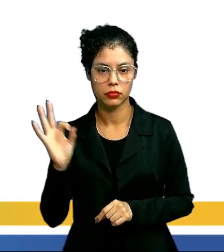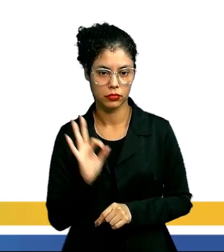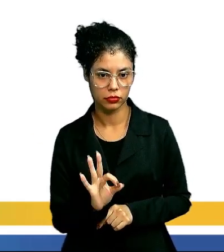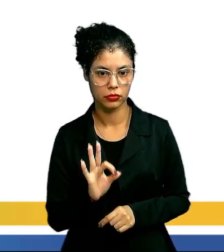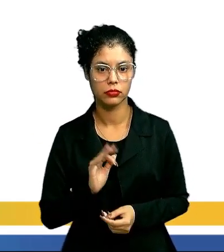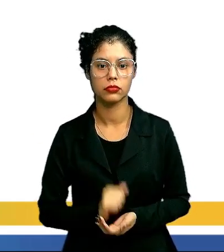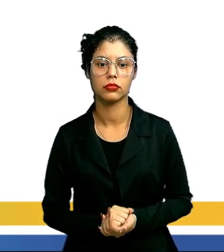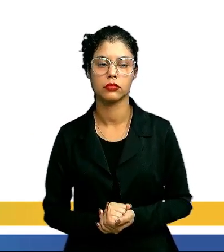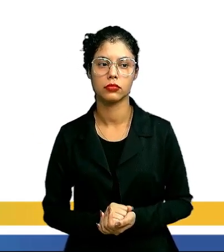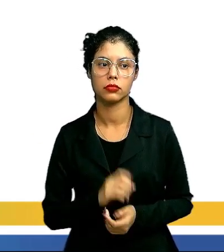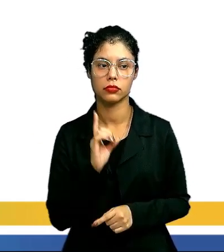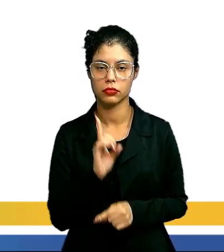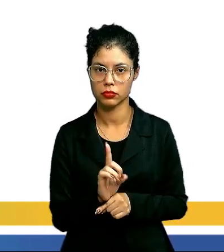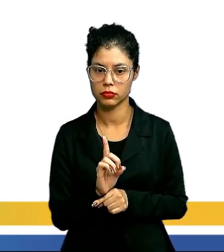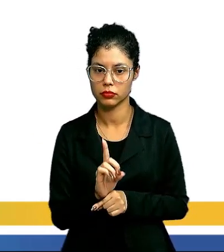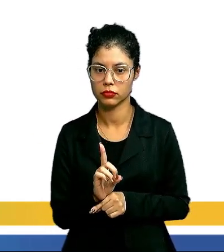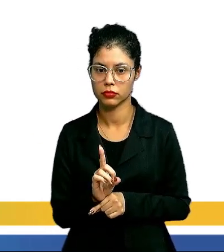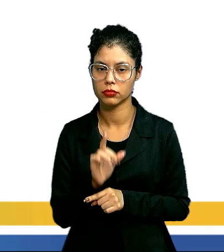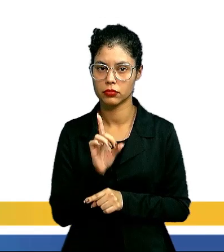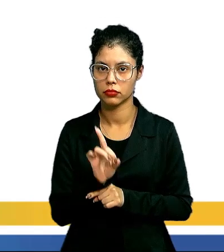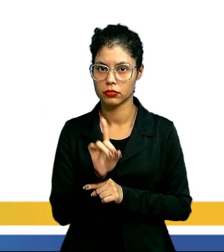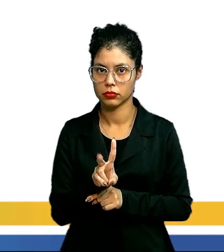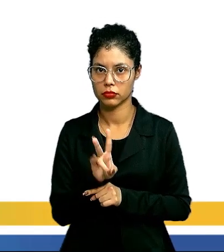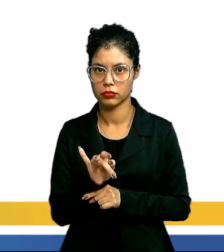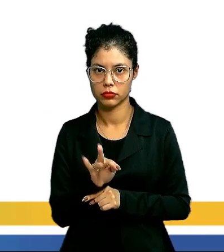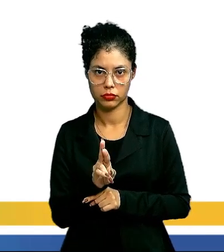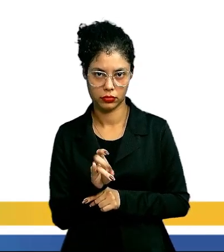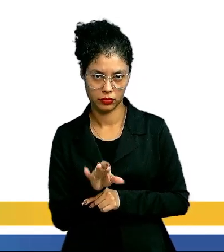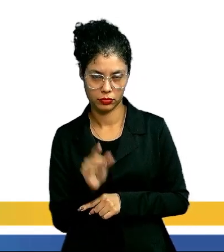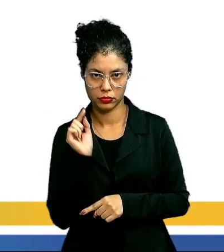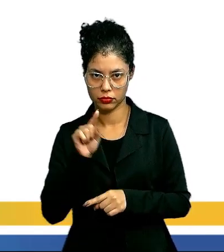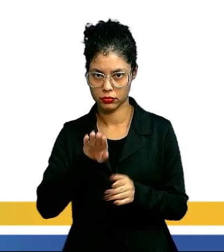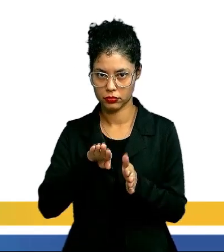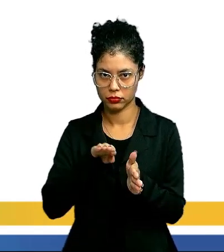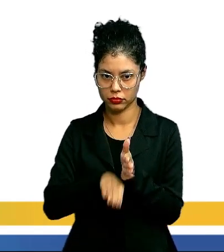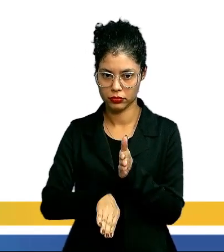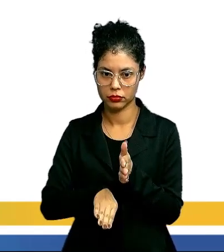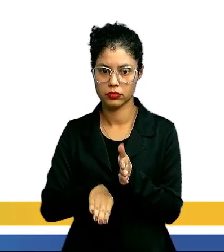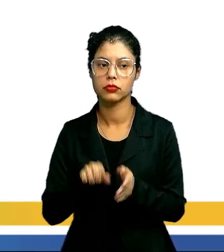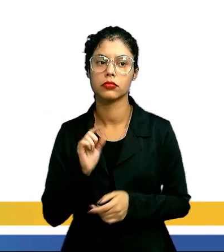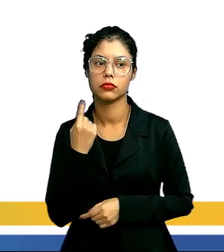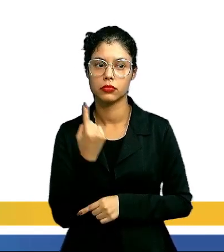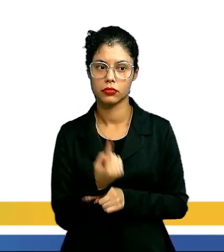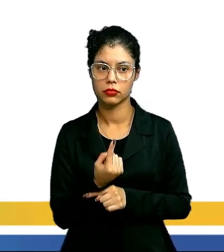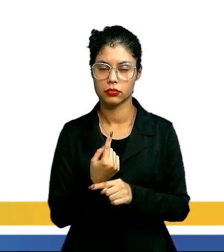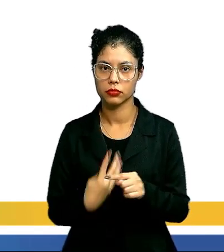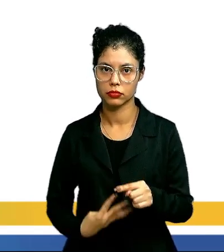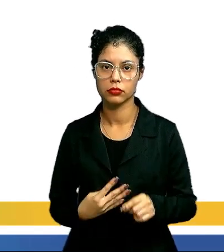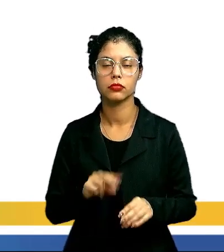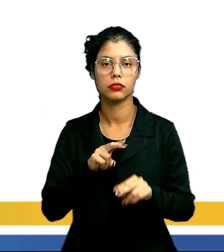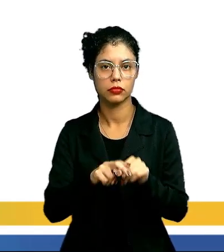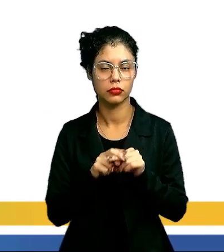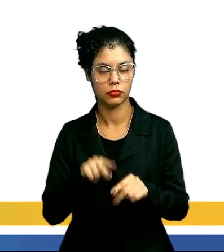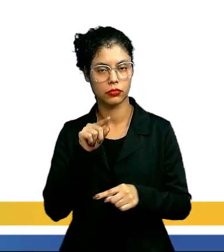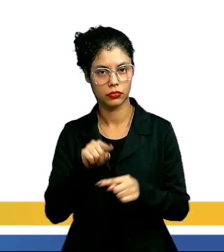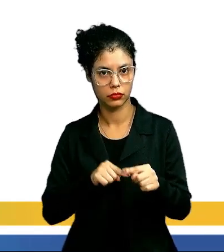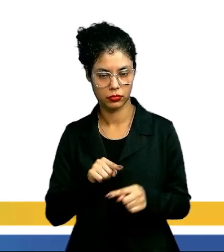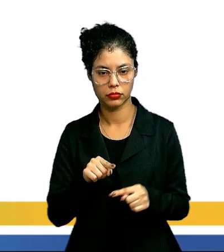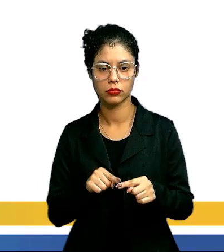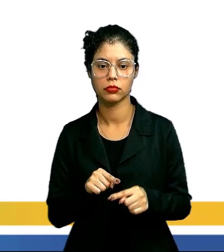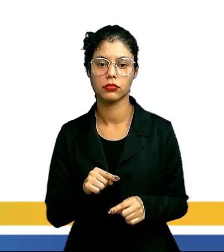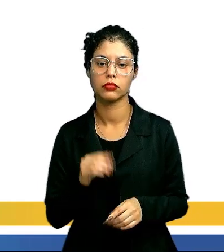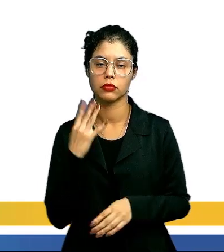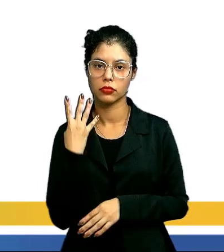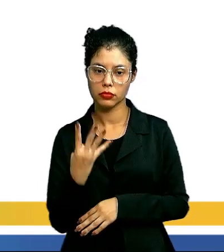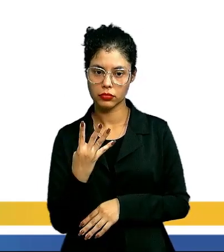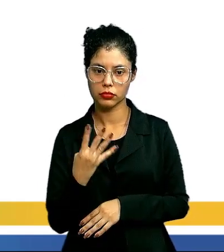12%. o d é a dívida menos um quarto da dívida por isso que está dividido sobre